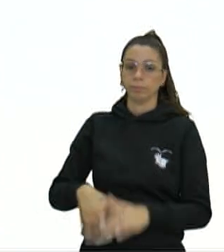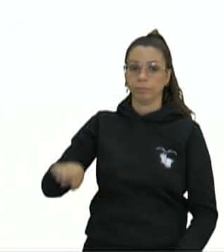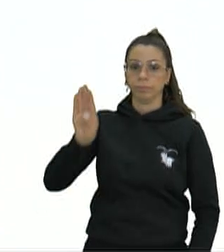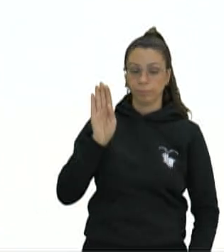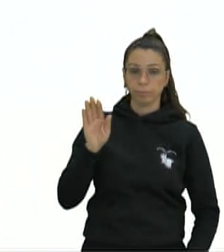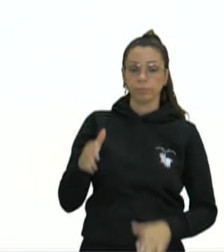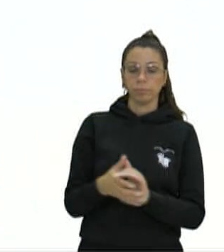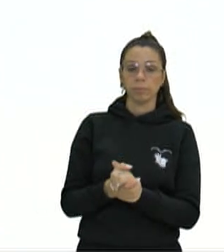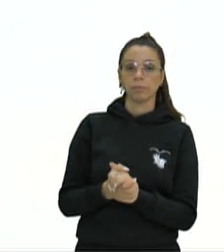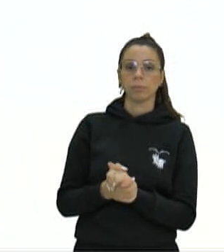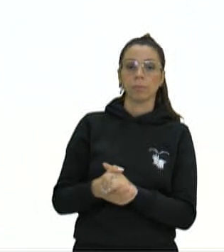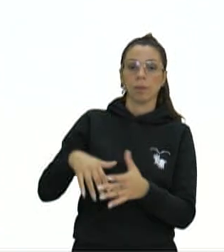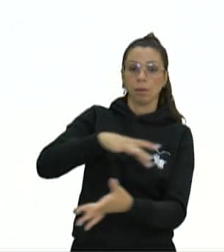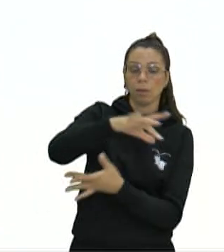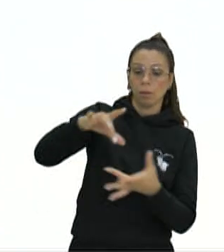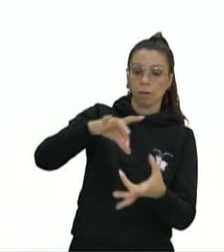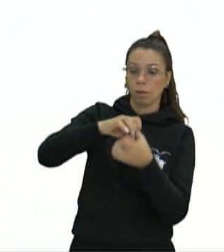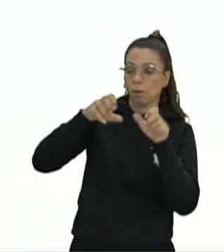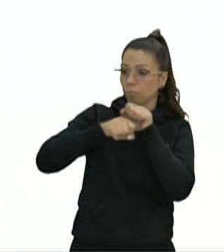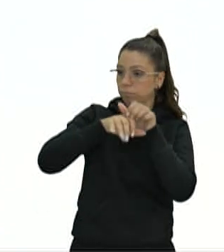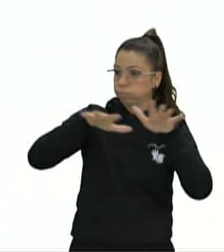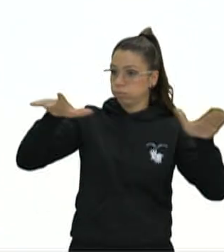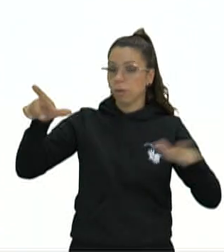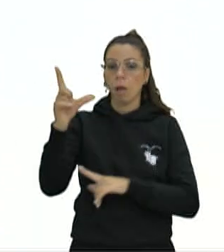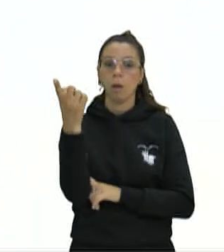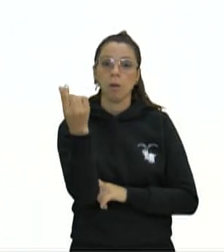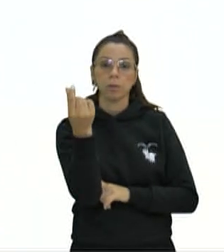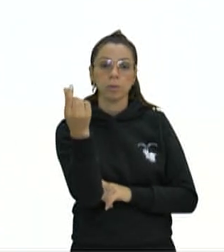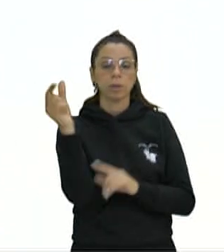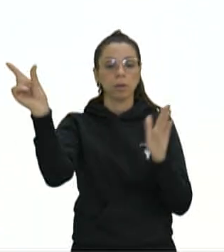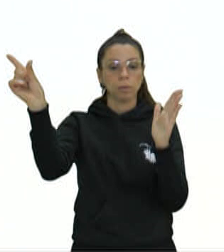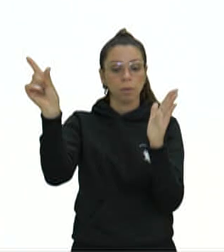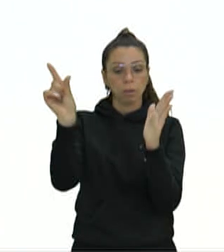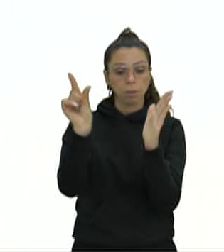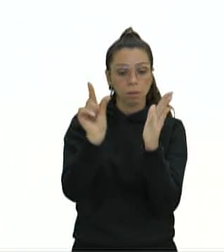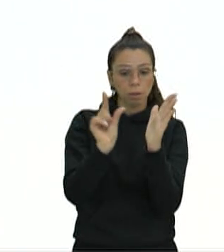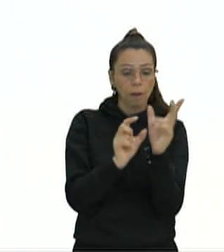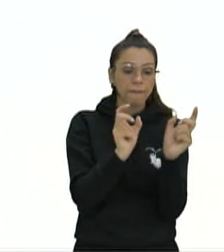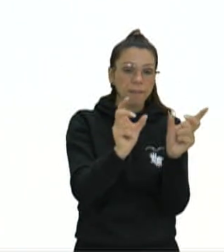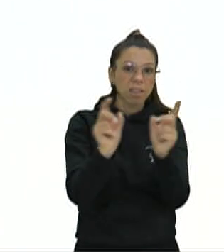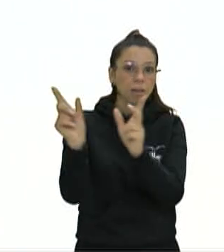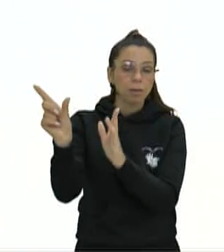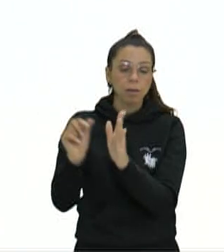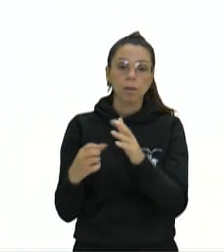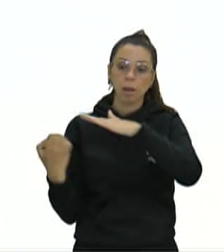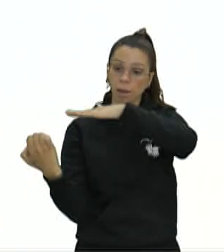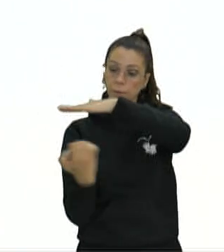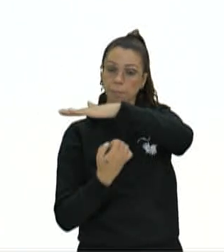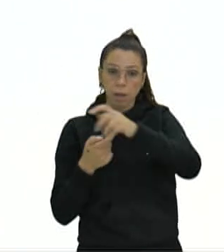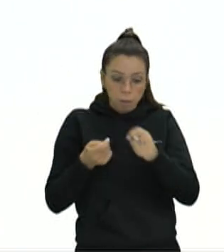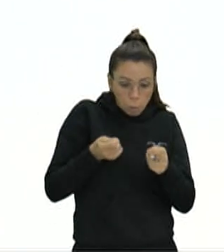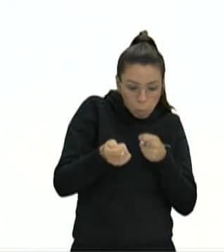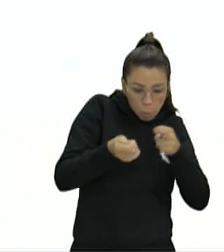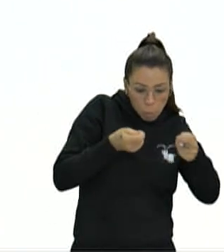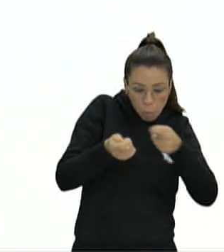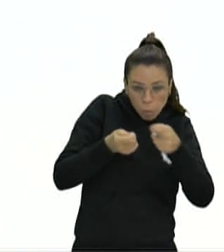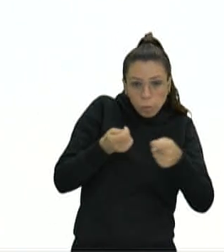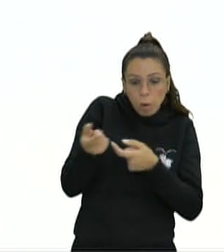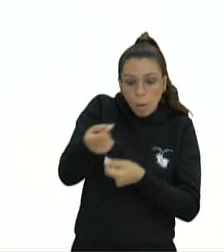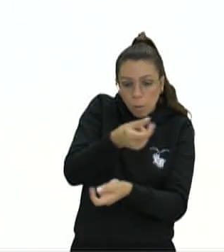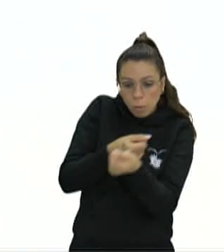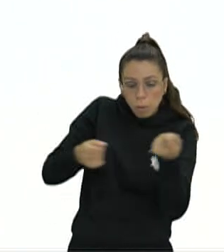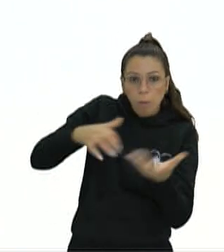da globalização, apesar de diminuir os preços dos produtos, faz com que muitas empresas passem a controlar o mercado